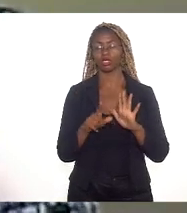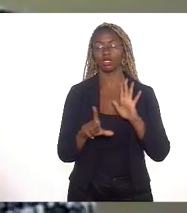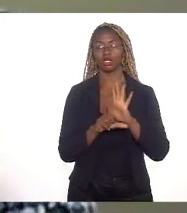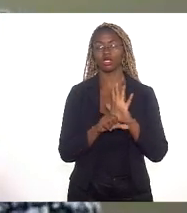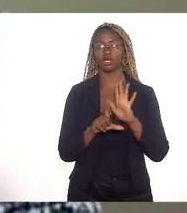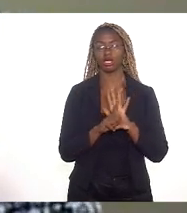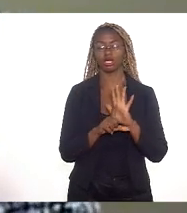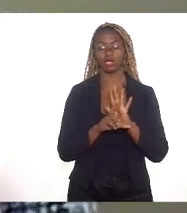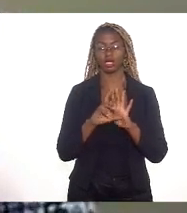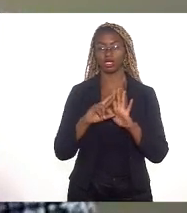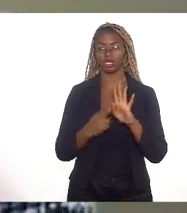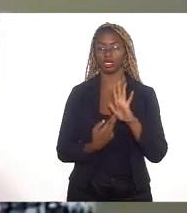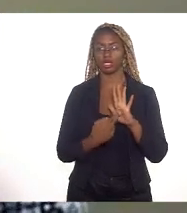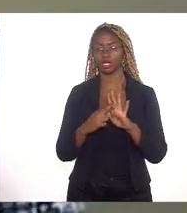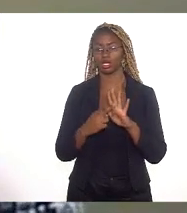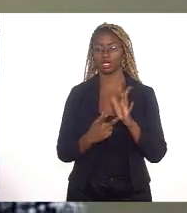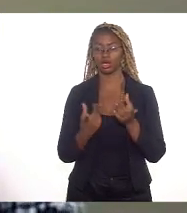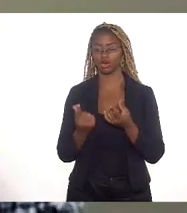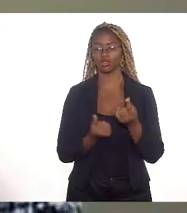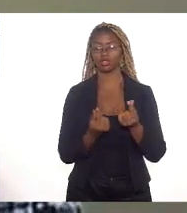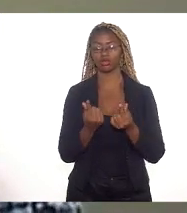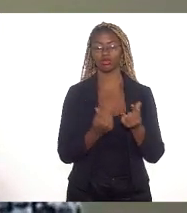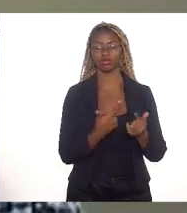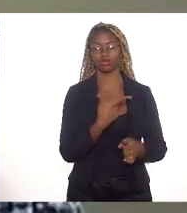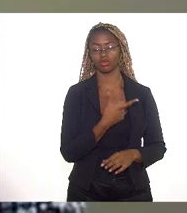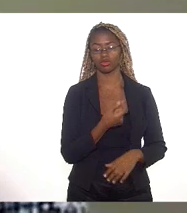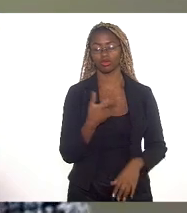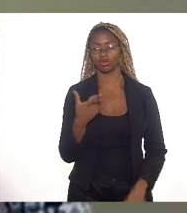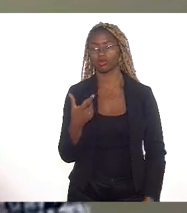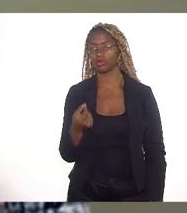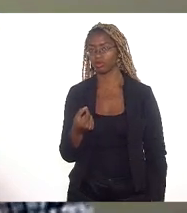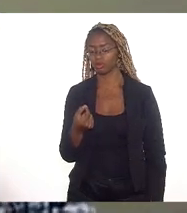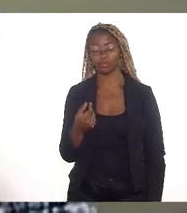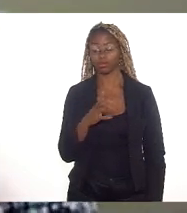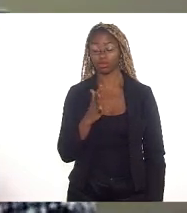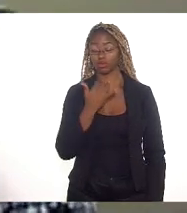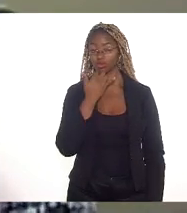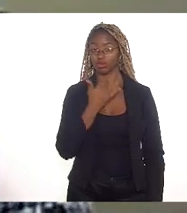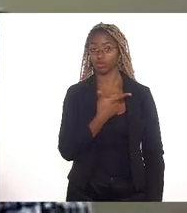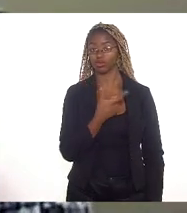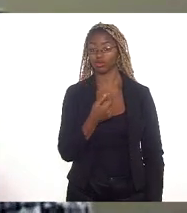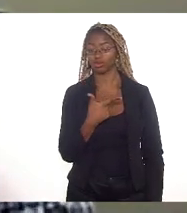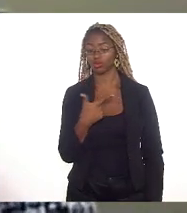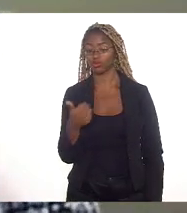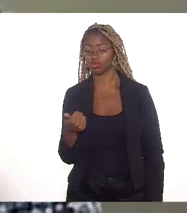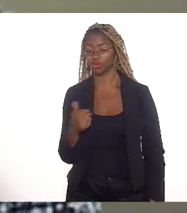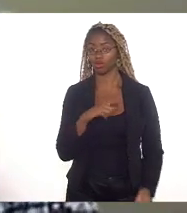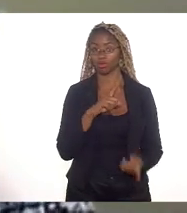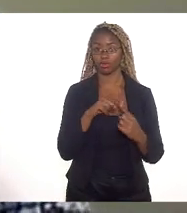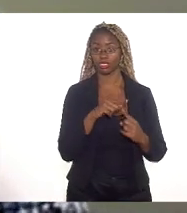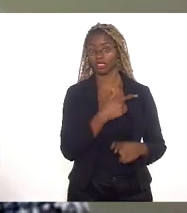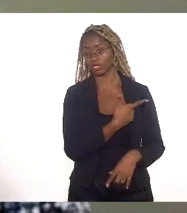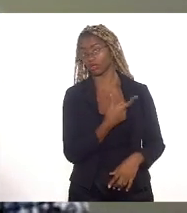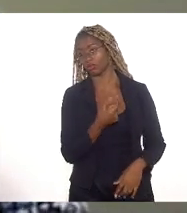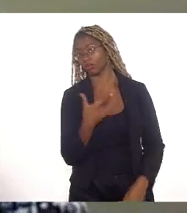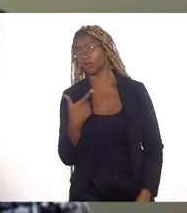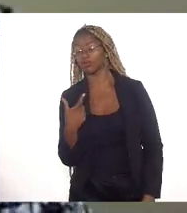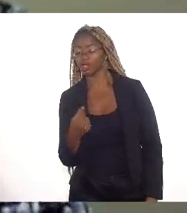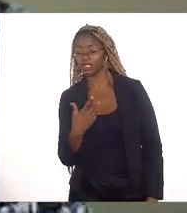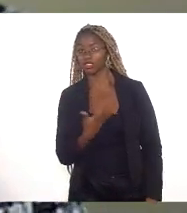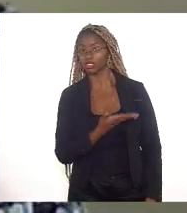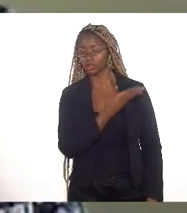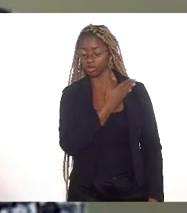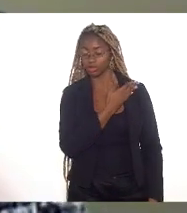Diretrizes Orçamentárias de 2021, ligado lá a 2020, que ela não esteja